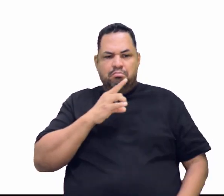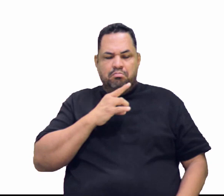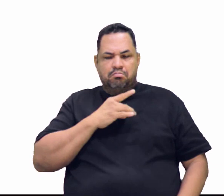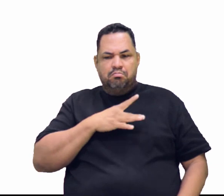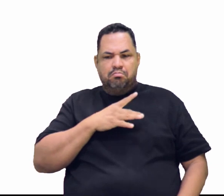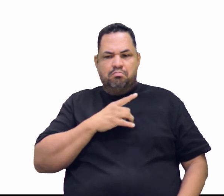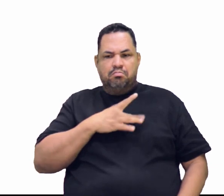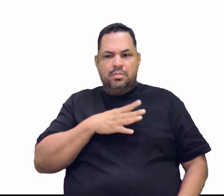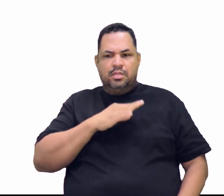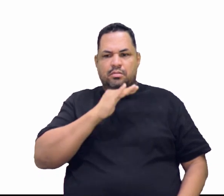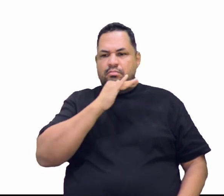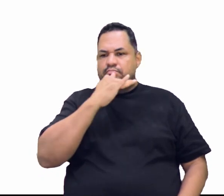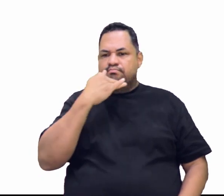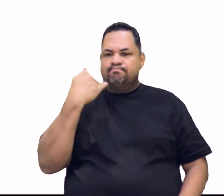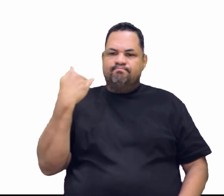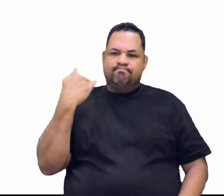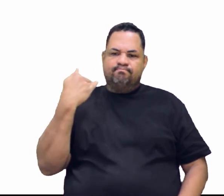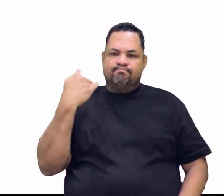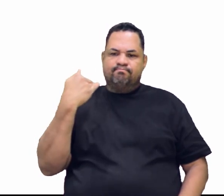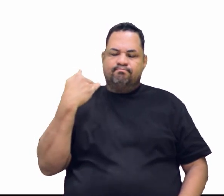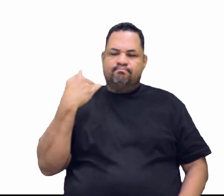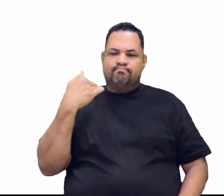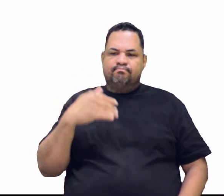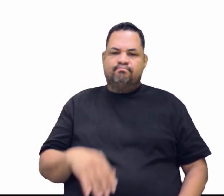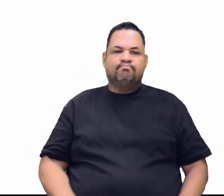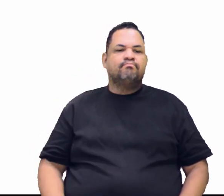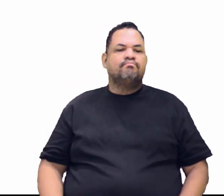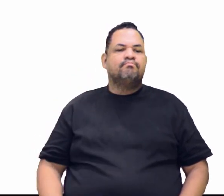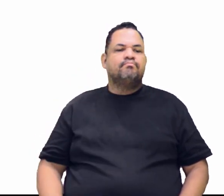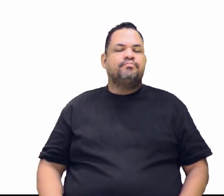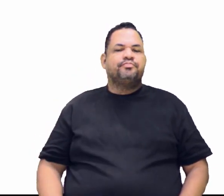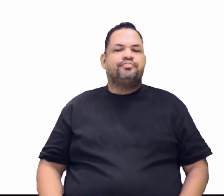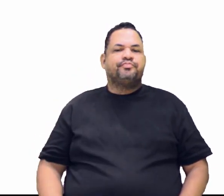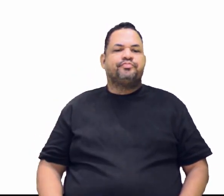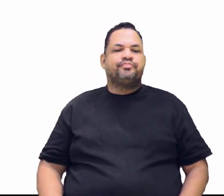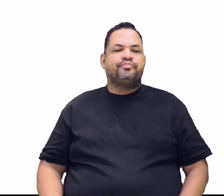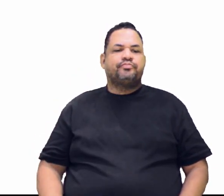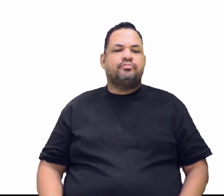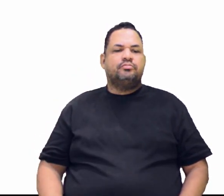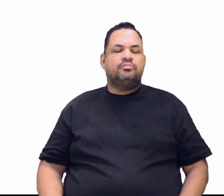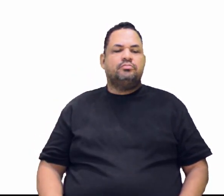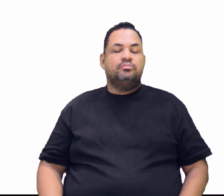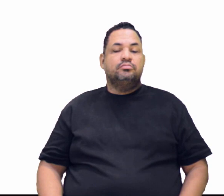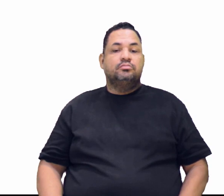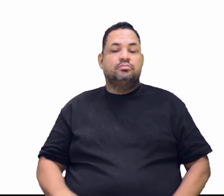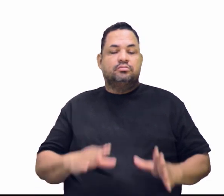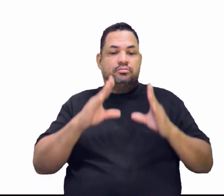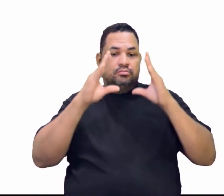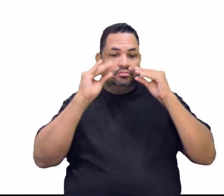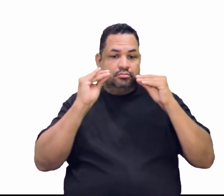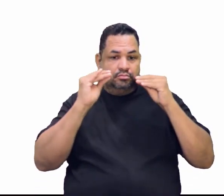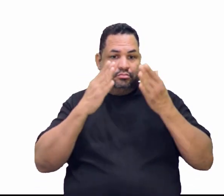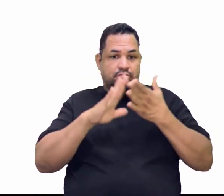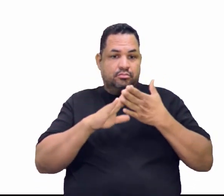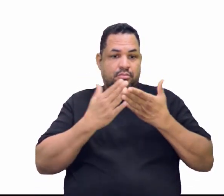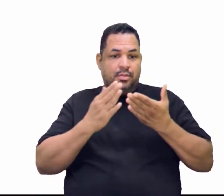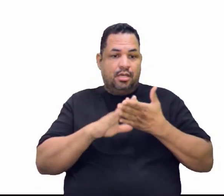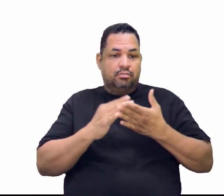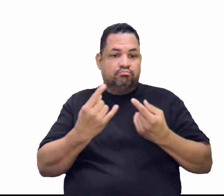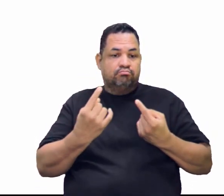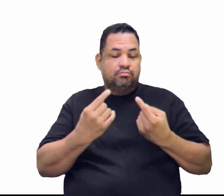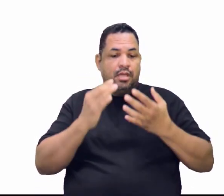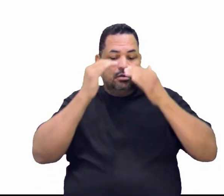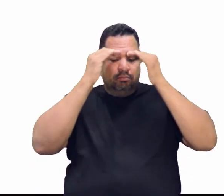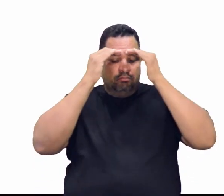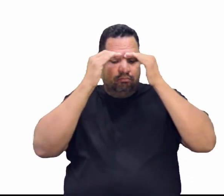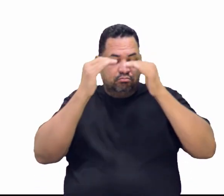Ameaças de fatalidade. Se você piscar os olhos, se você não